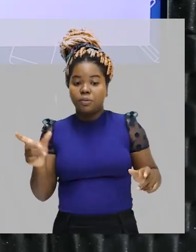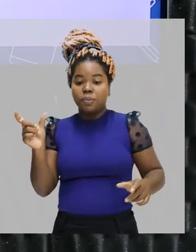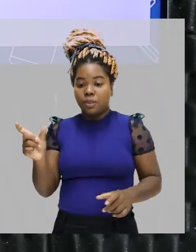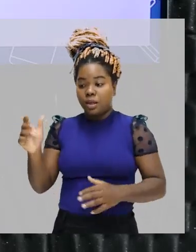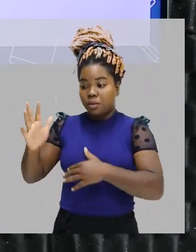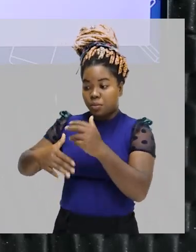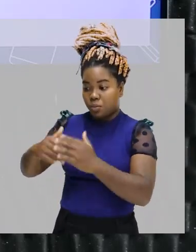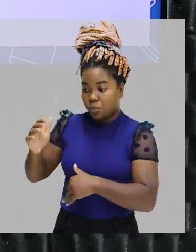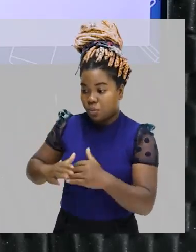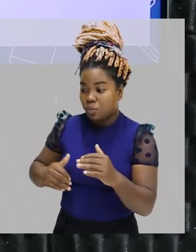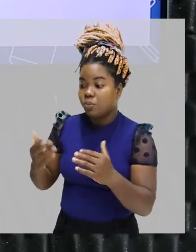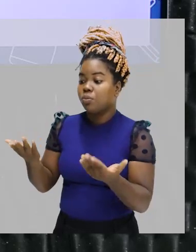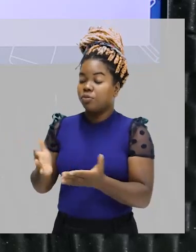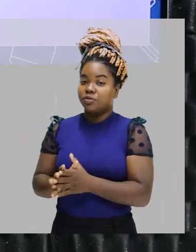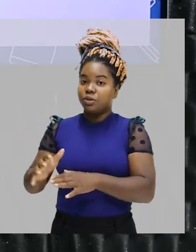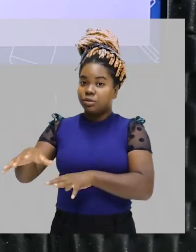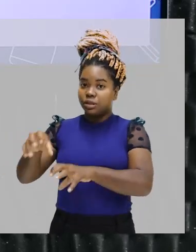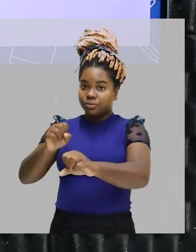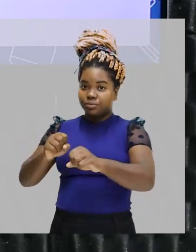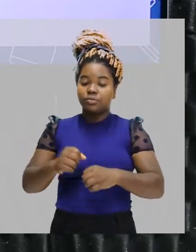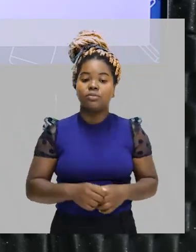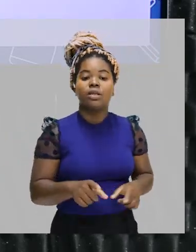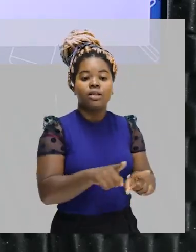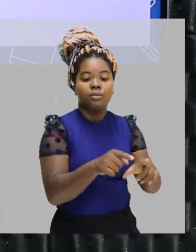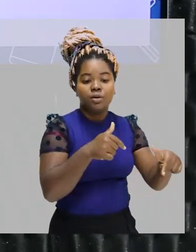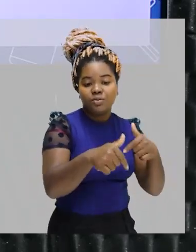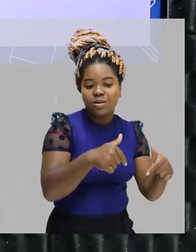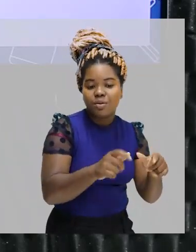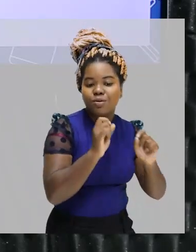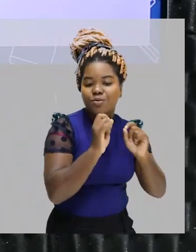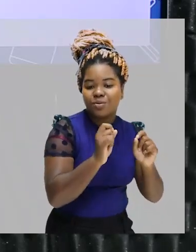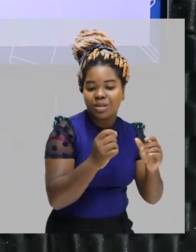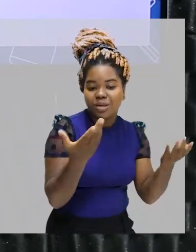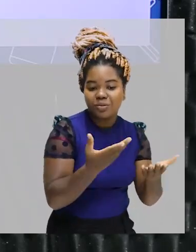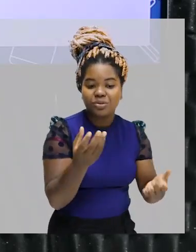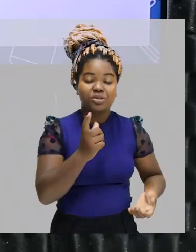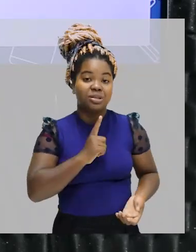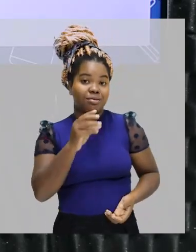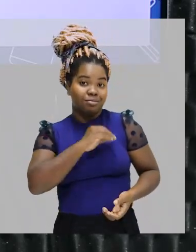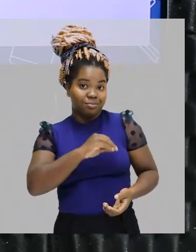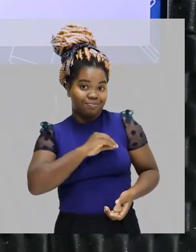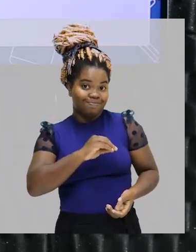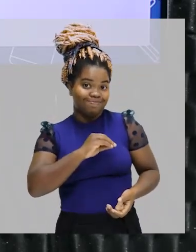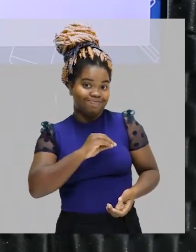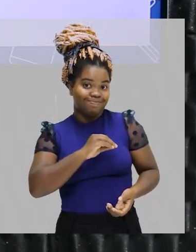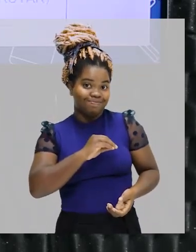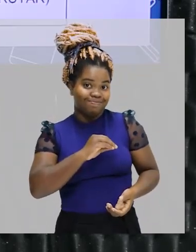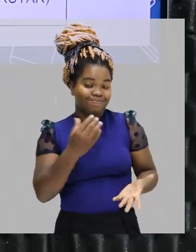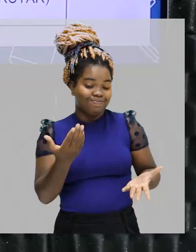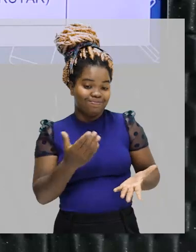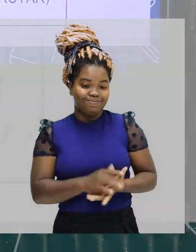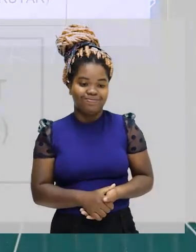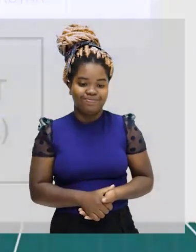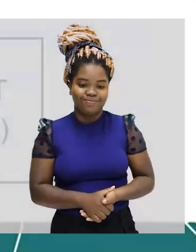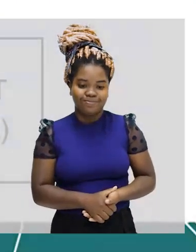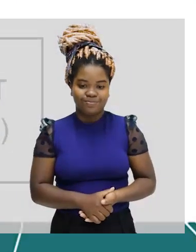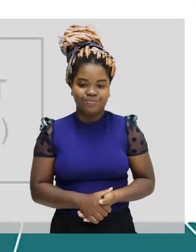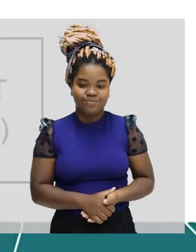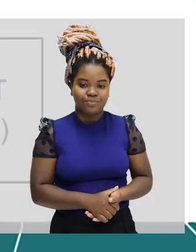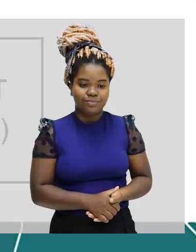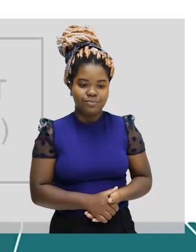acadêmico, a formação dela, e a ocupação, que é o que ela está fazendo para receber dinheiro para sobreviver. Tá bom? Vamos